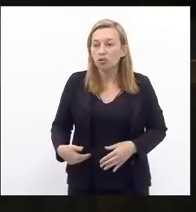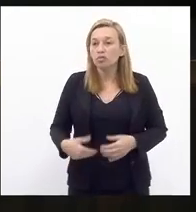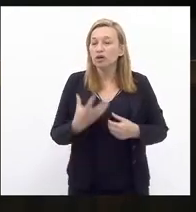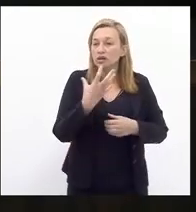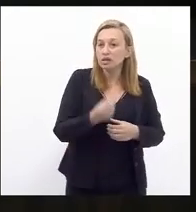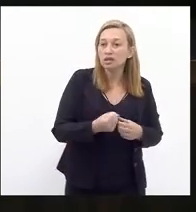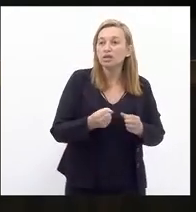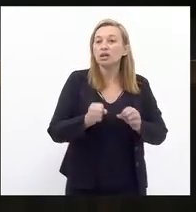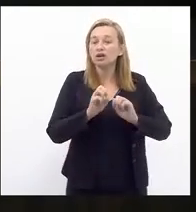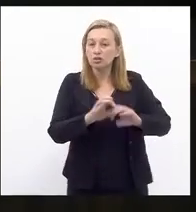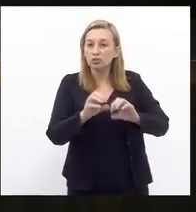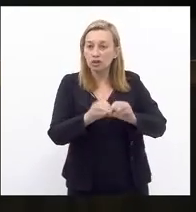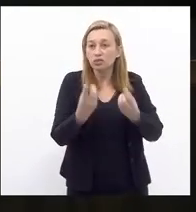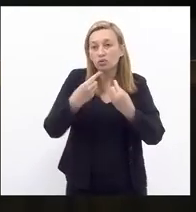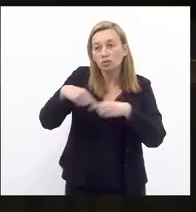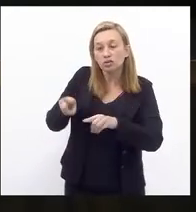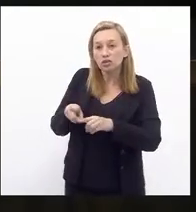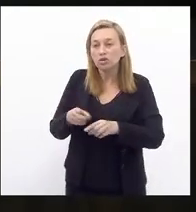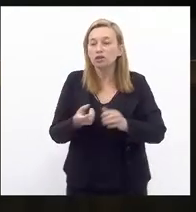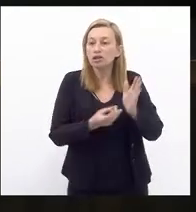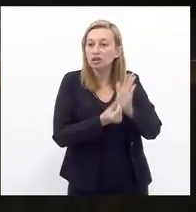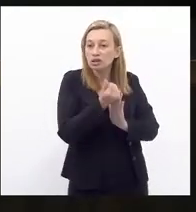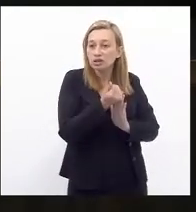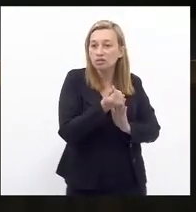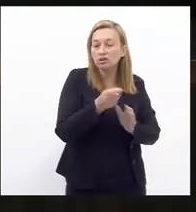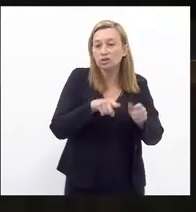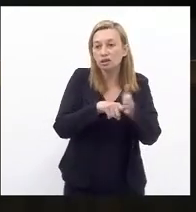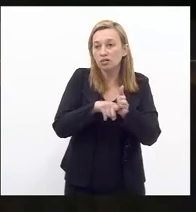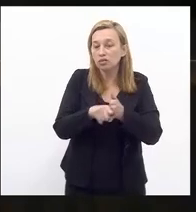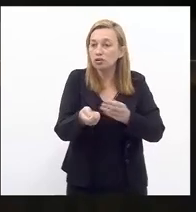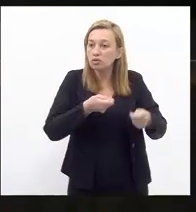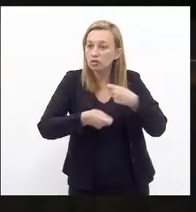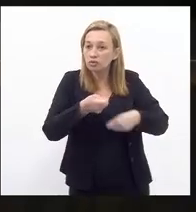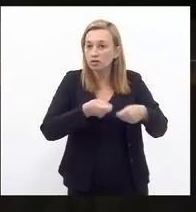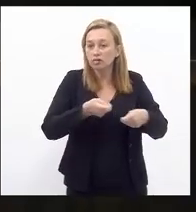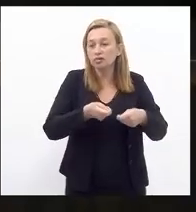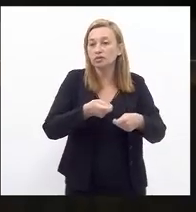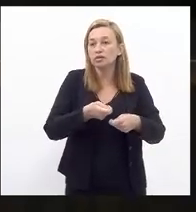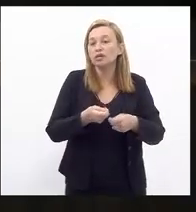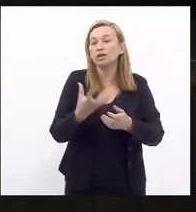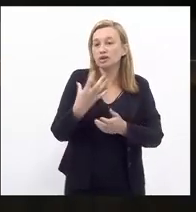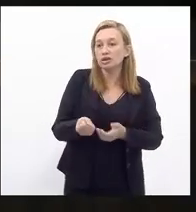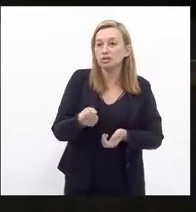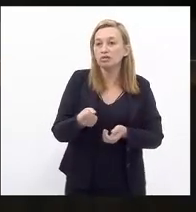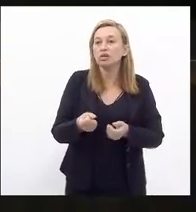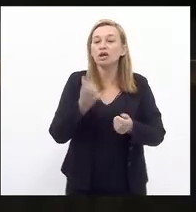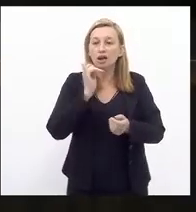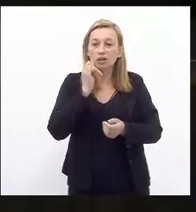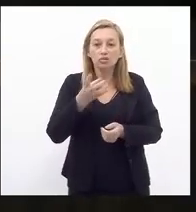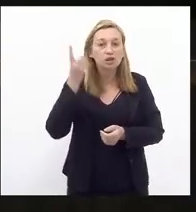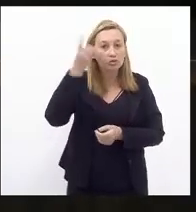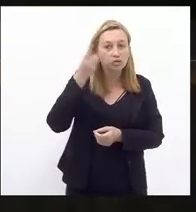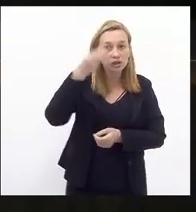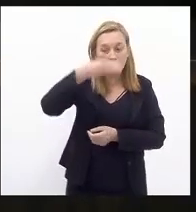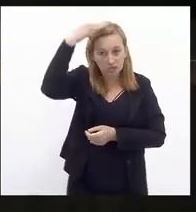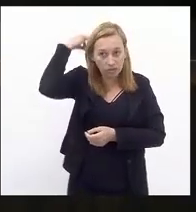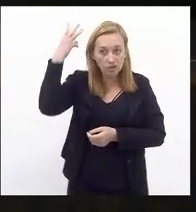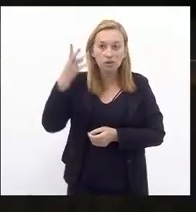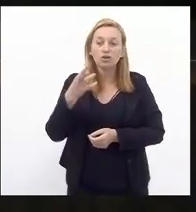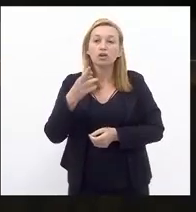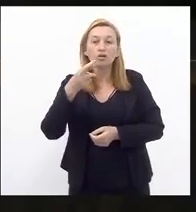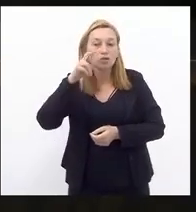favorável à educação contra de orçamento Finanças fiscalização financeira e controle favorável relator Deputado Márcio Pacheco